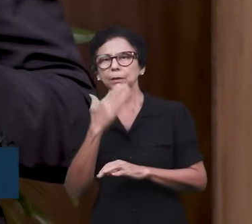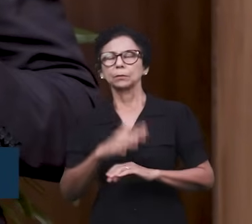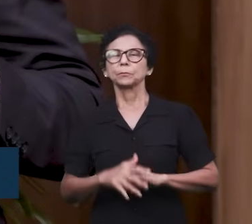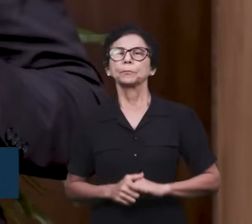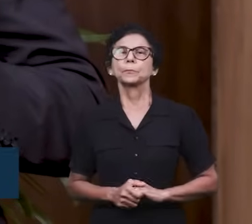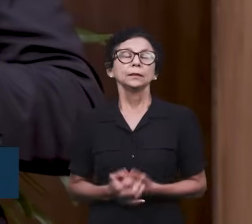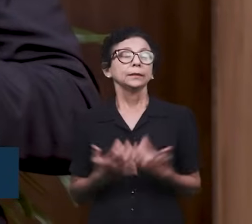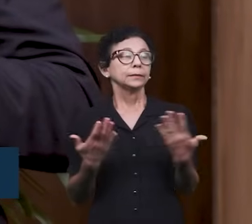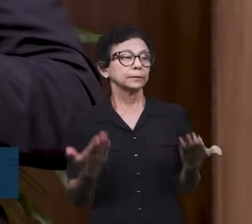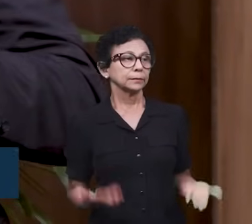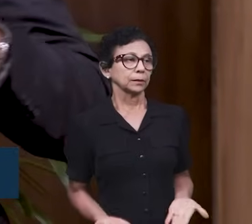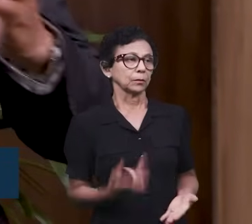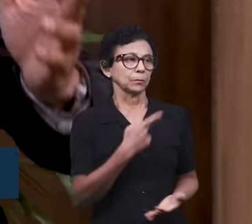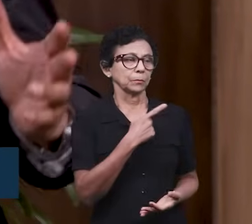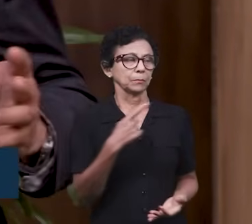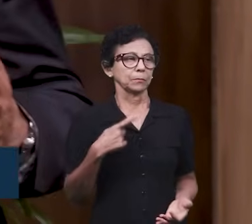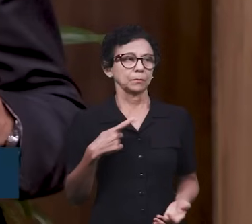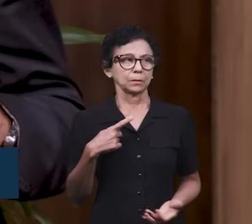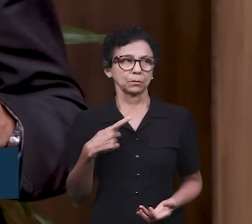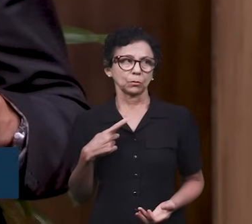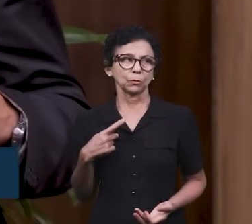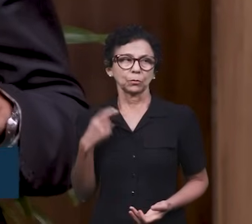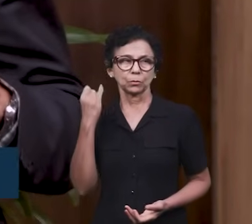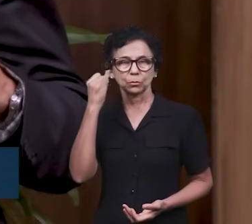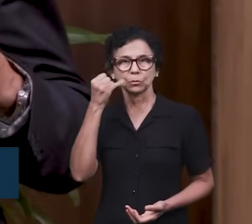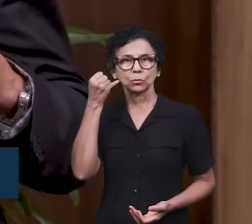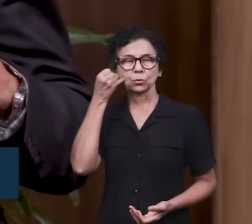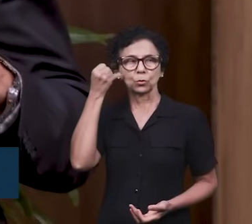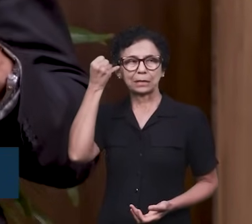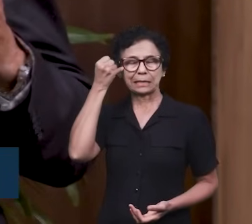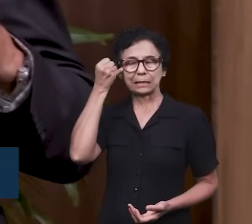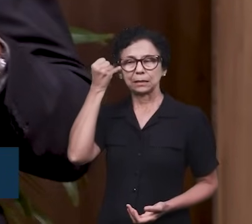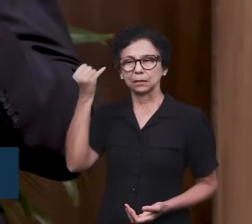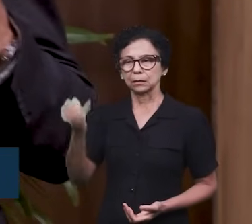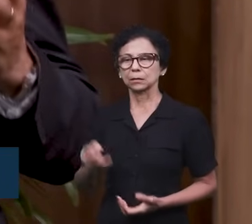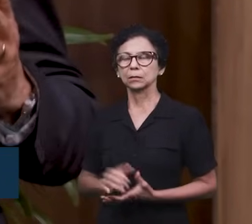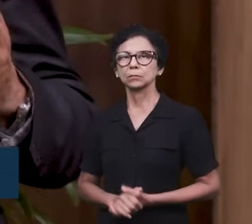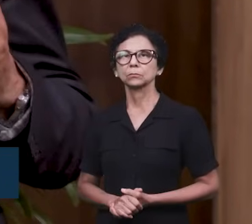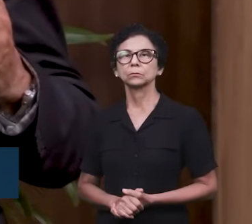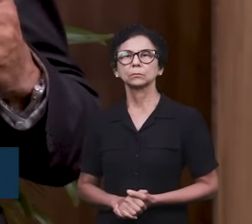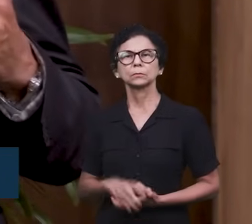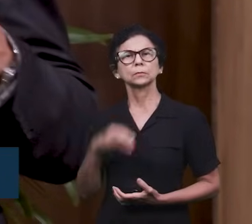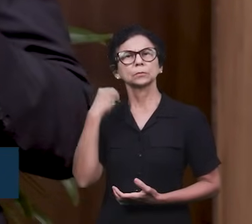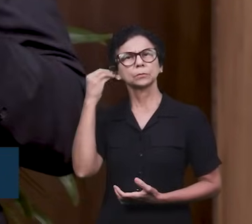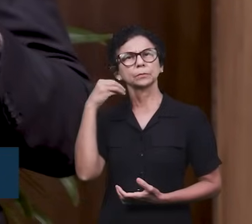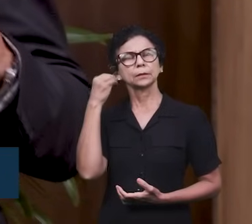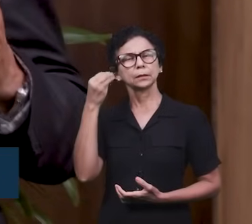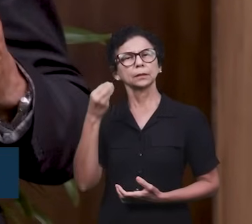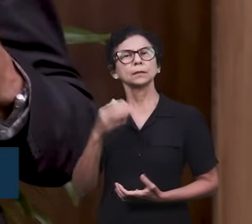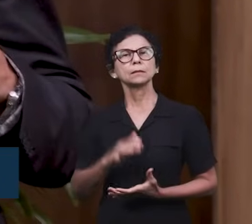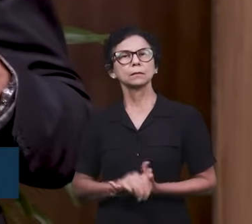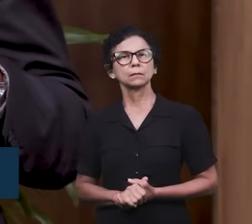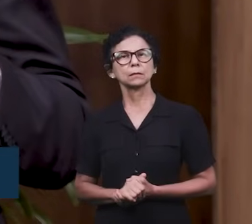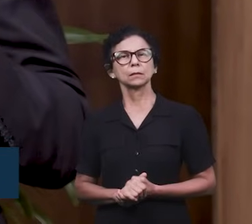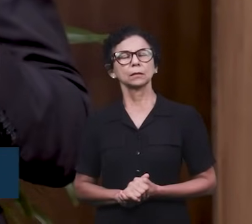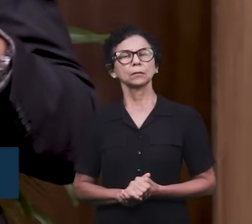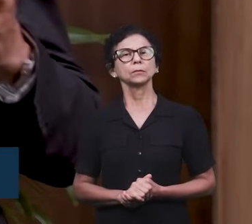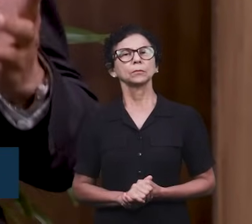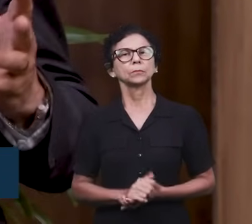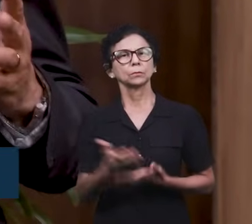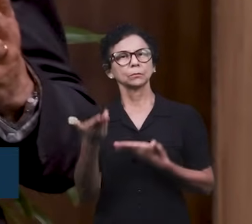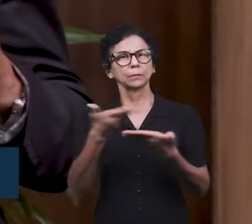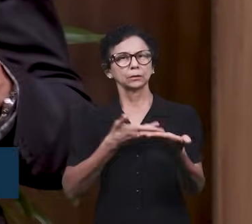efetivamente muitas experiências para tratar, né, para falar e para transmitir acerca